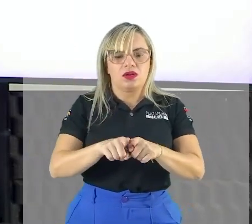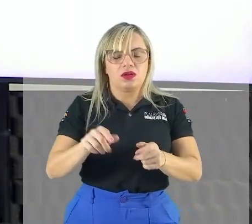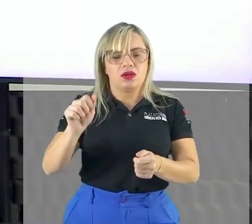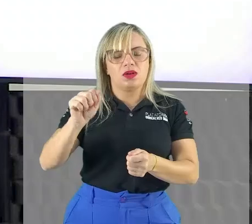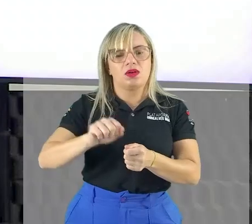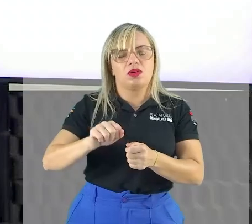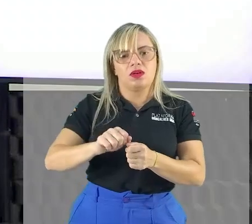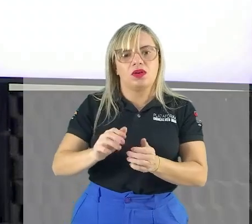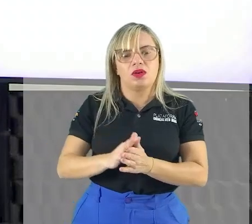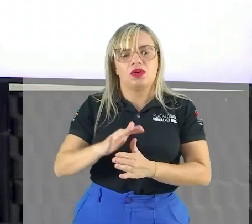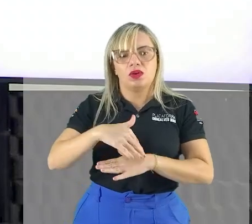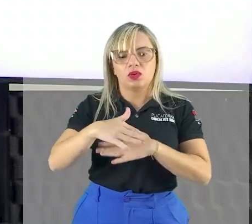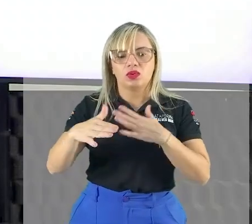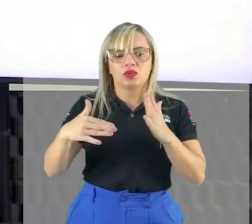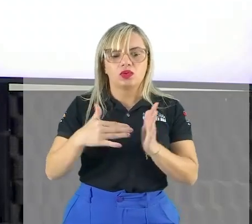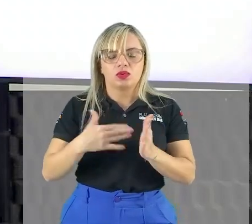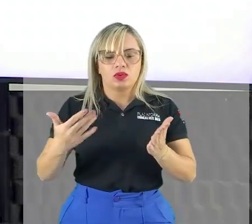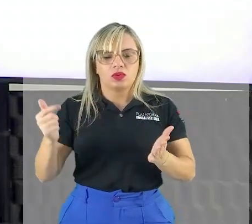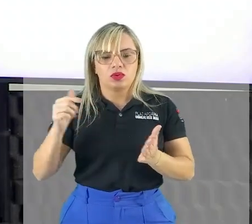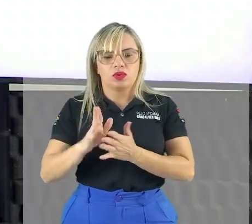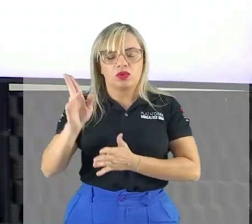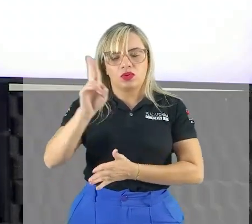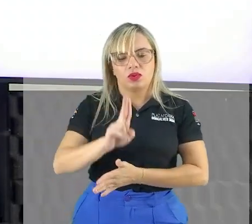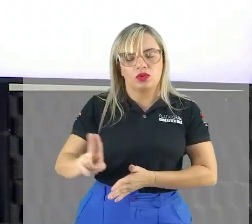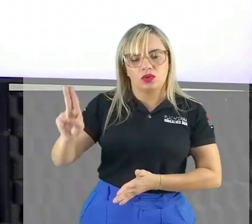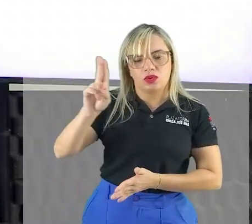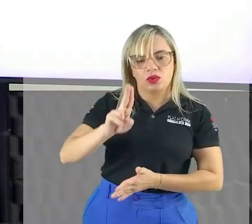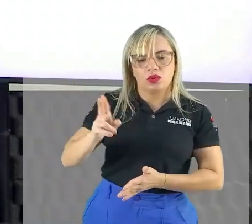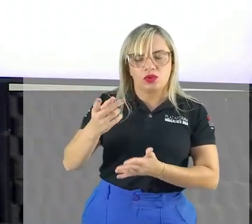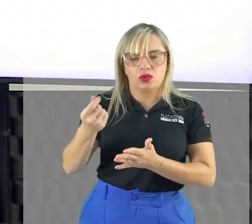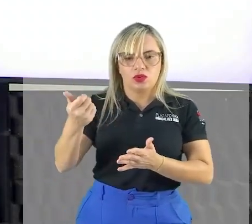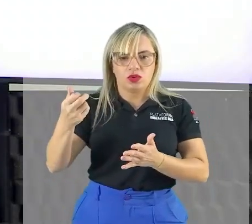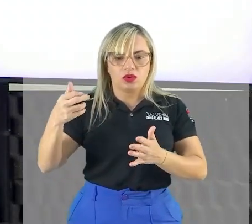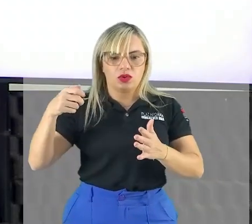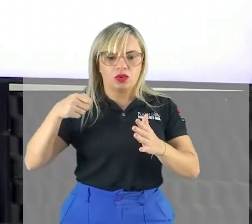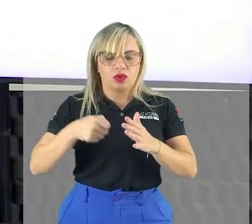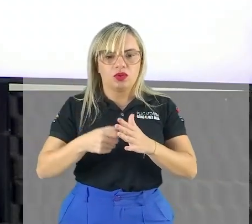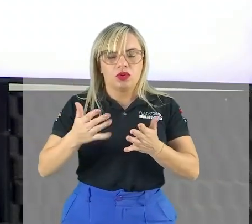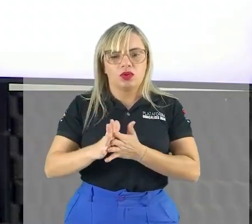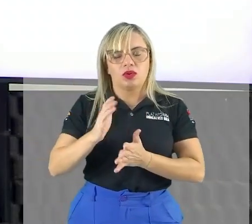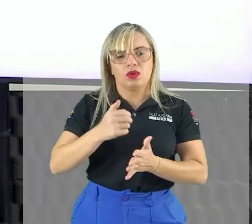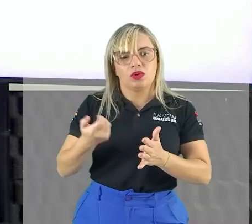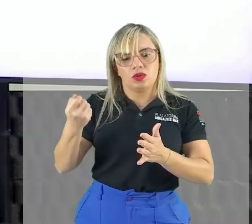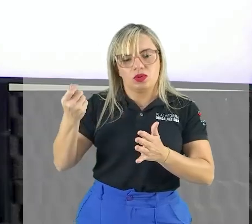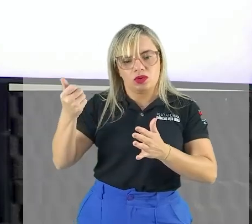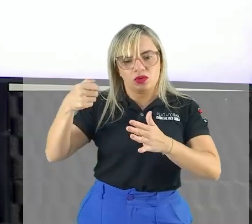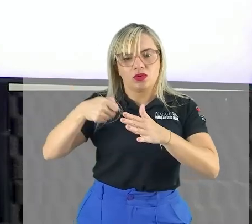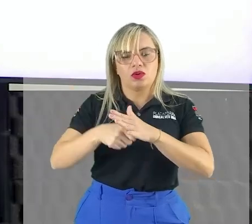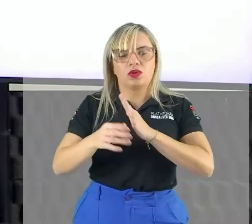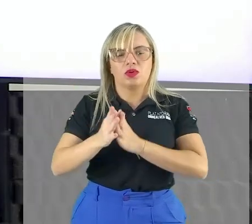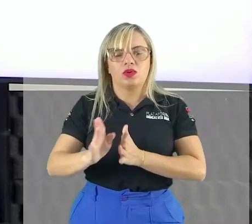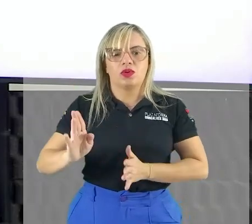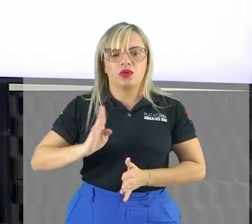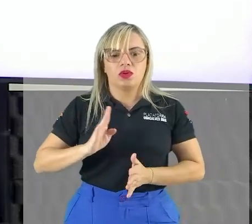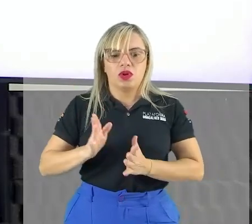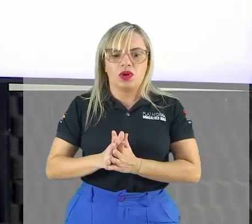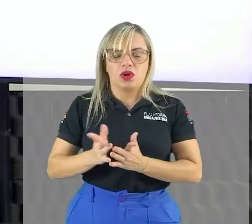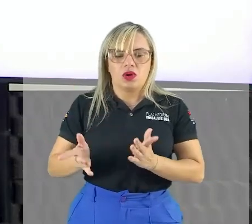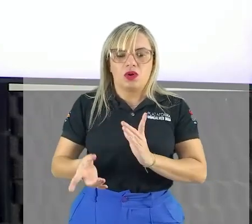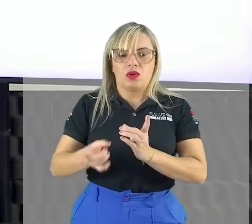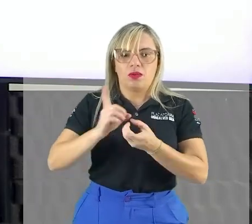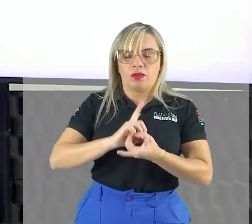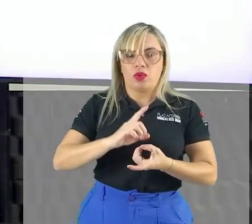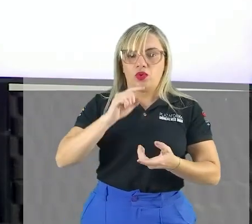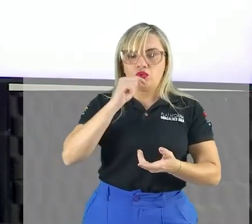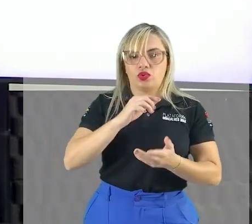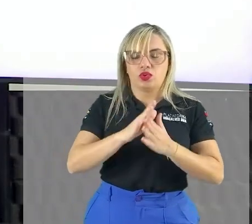e arte foram muito utilizadas e patrocinadas pela própria igreja, pela própria burguesia, contrariamente à igreja. Mas,